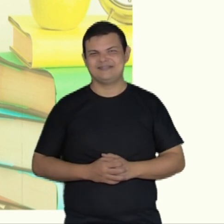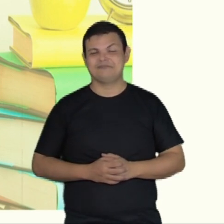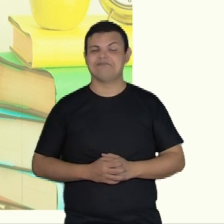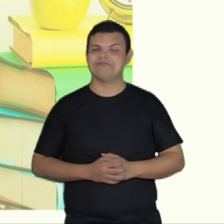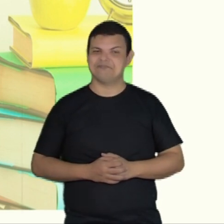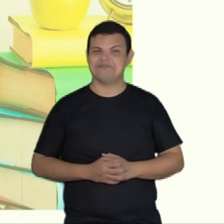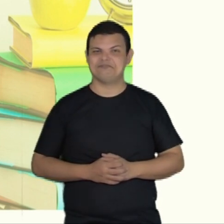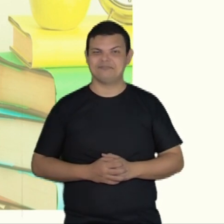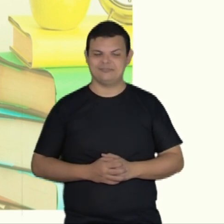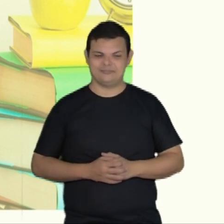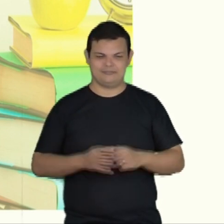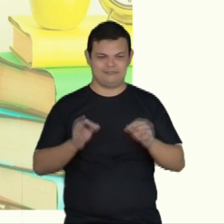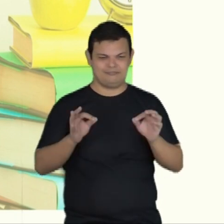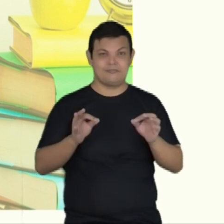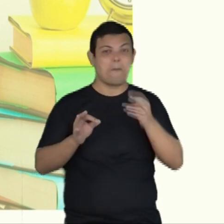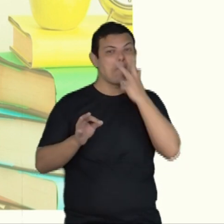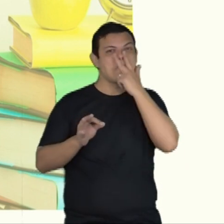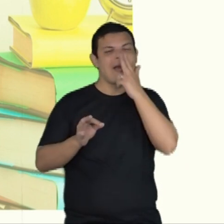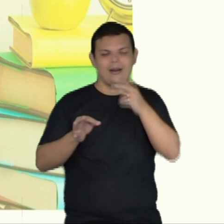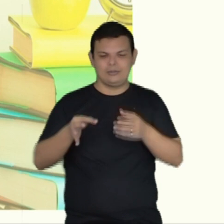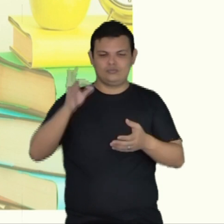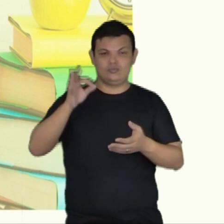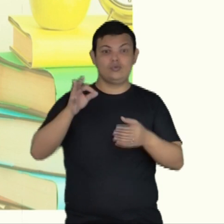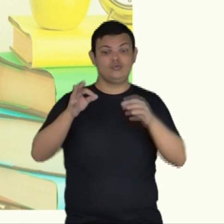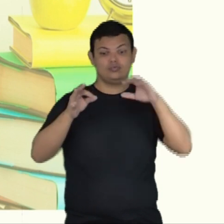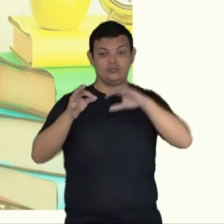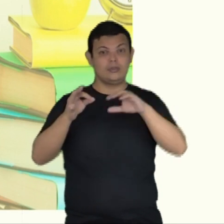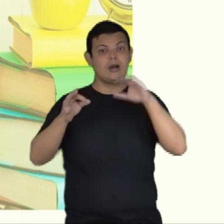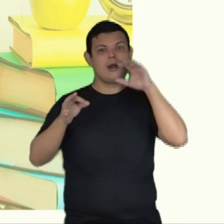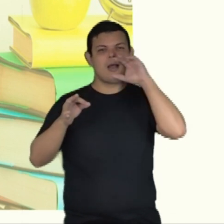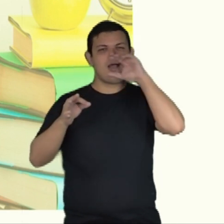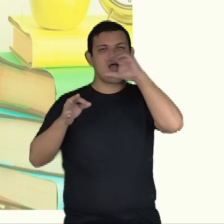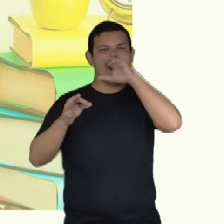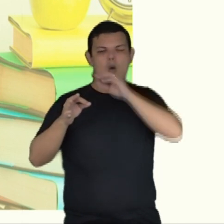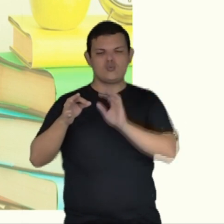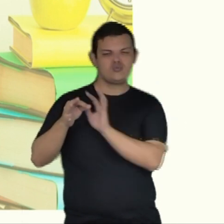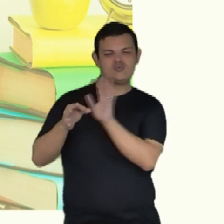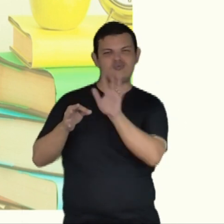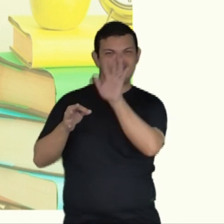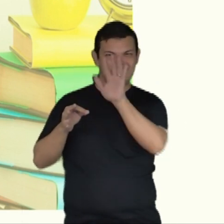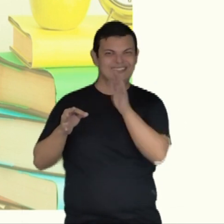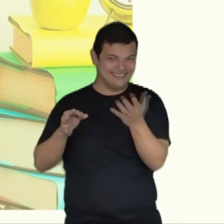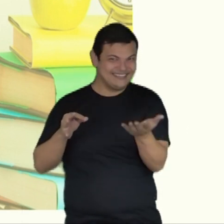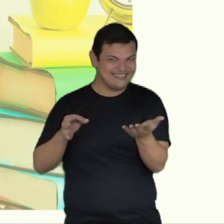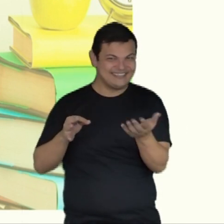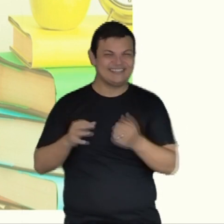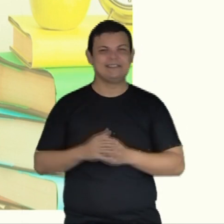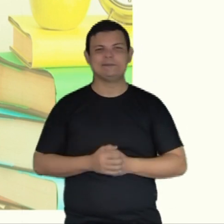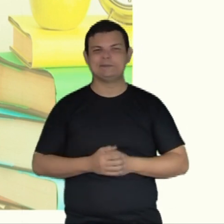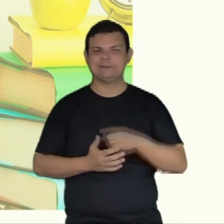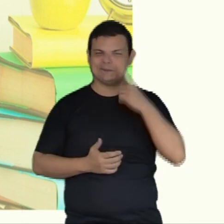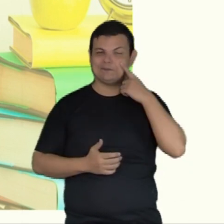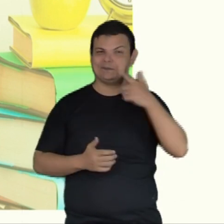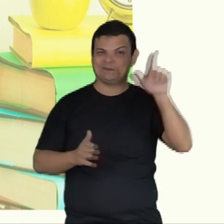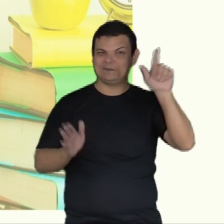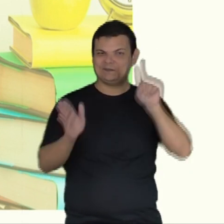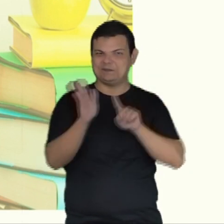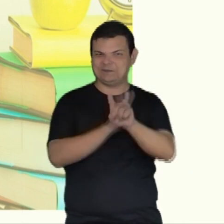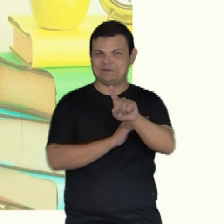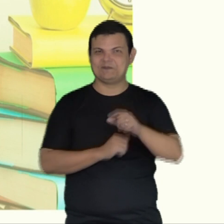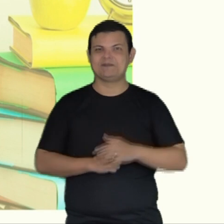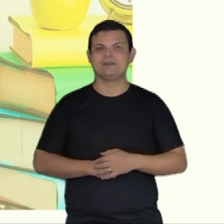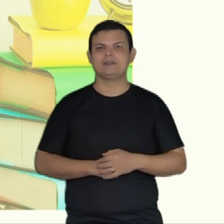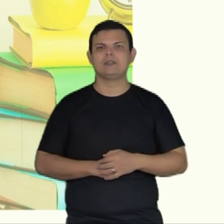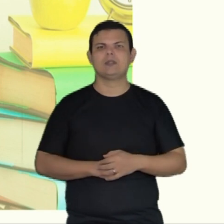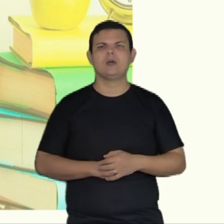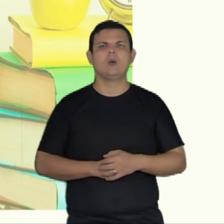Bom, forma a imagem de uma xícara cheia de café quente, soltando até fumaça, não é verdade? Vamos a mais uma pergunta aqui, rapidinho. O